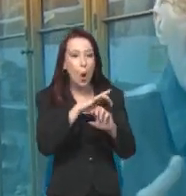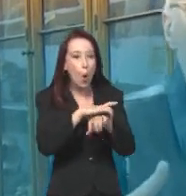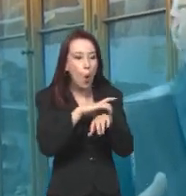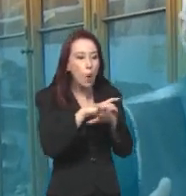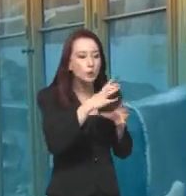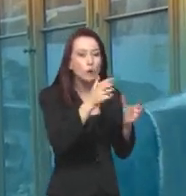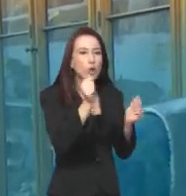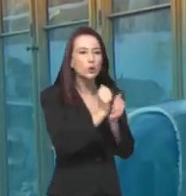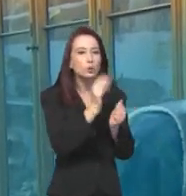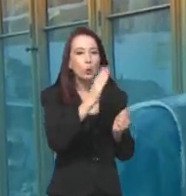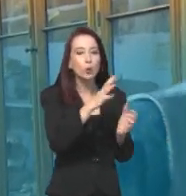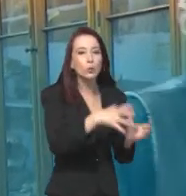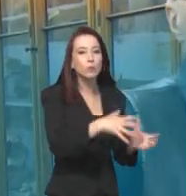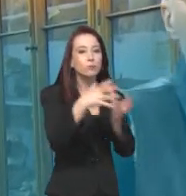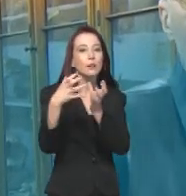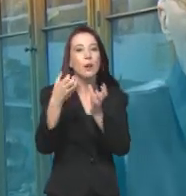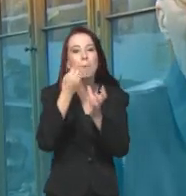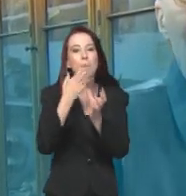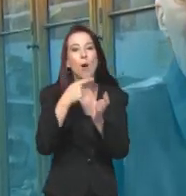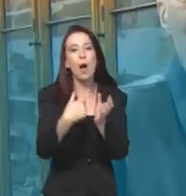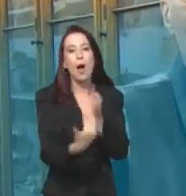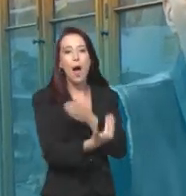to date.